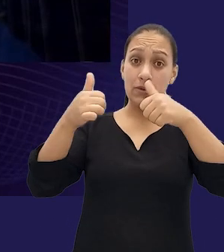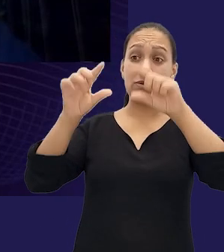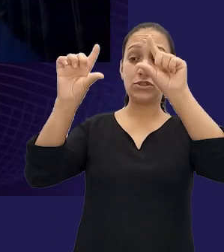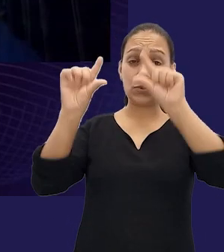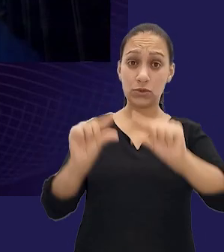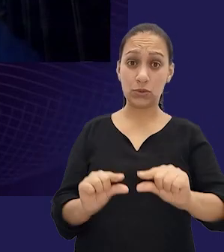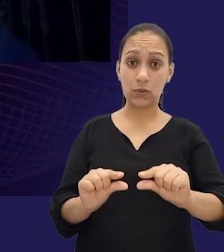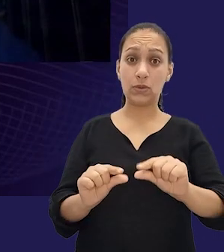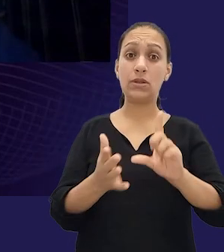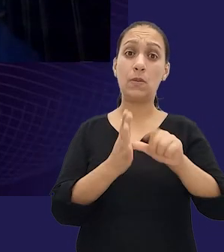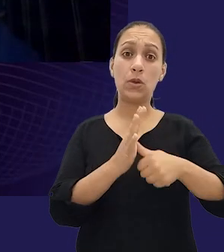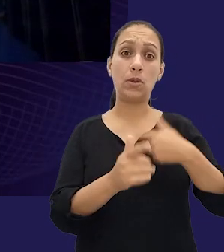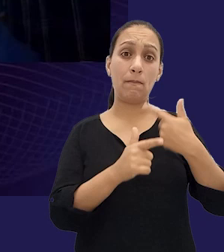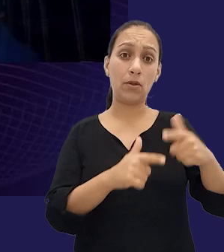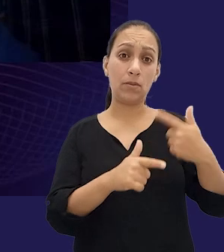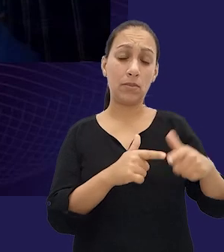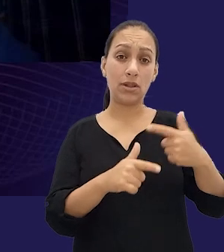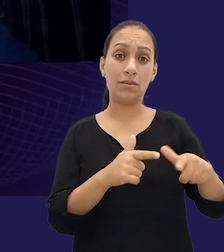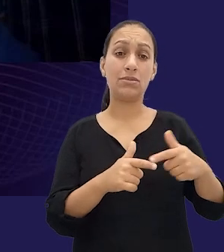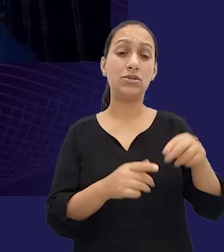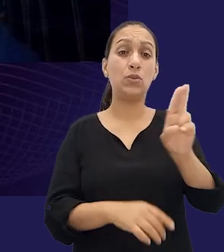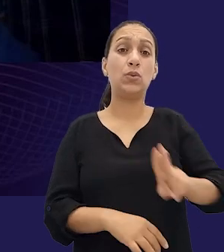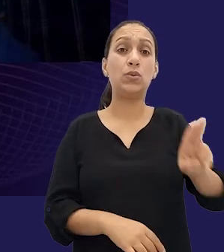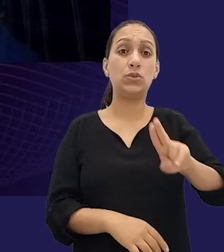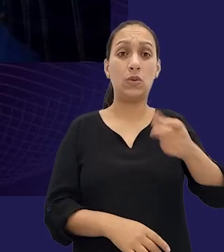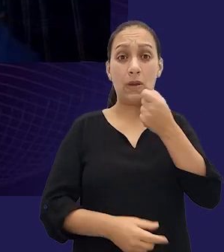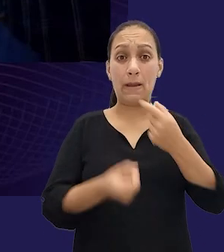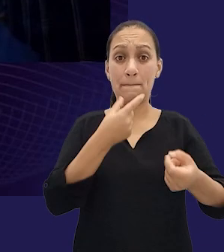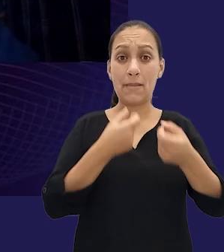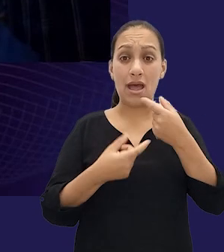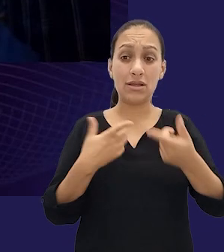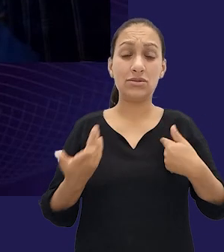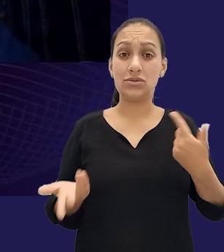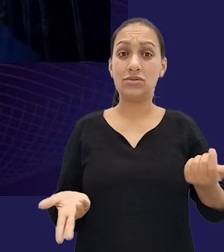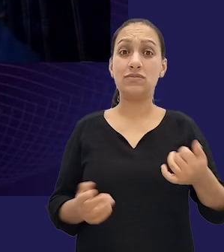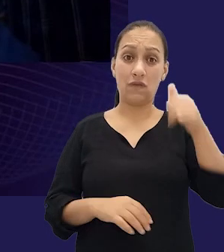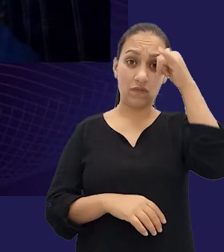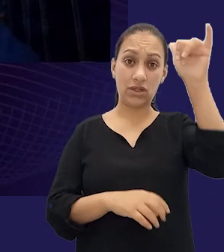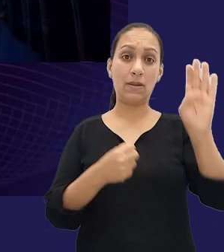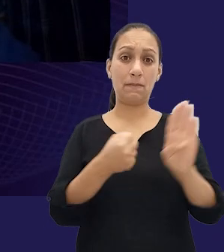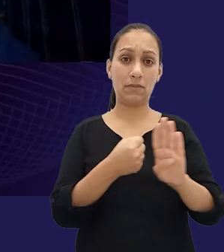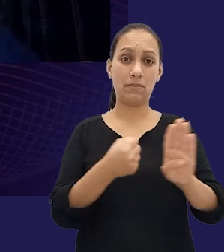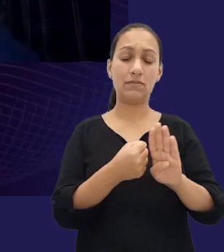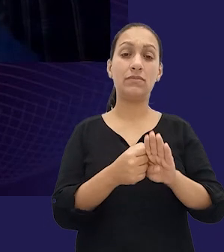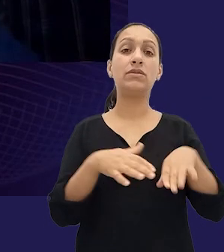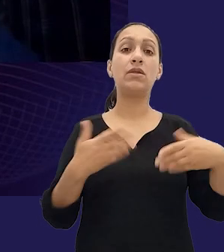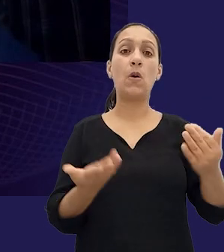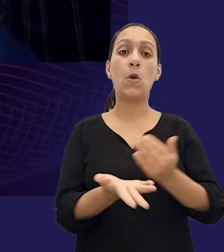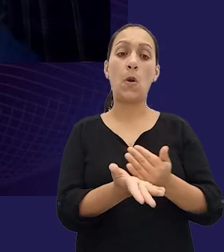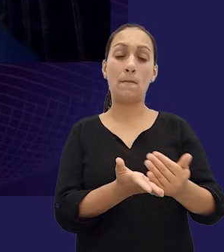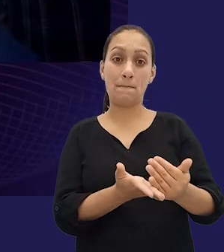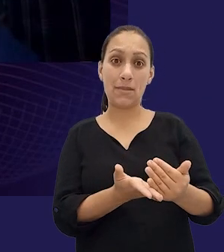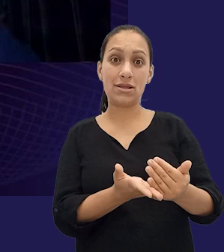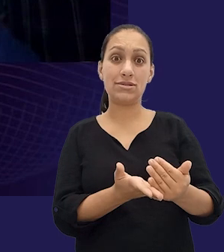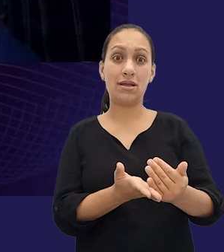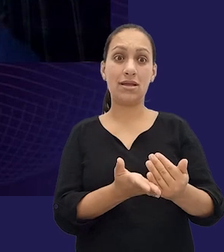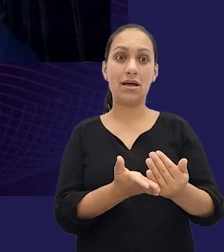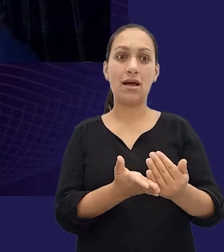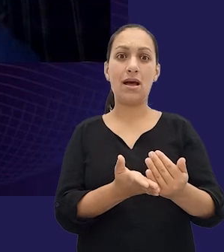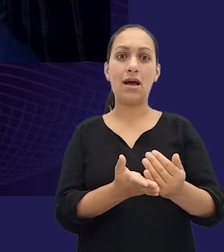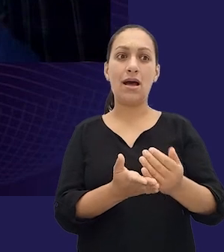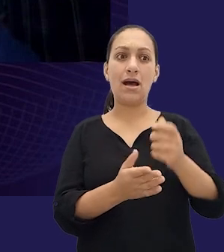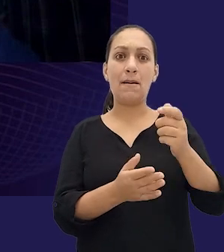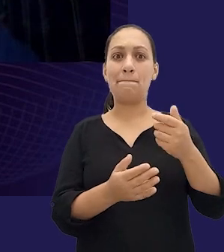problema, né, da questão desse uso desenfreado que está tendo dos antimicrobianos. E aí começa a parar a gente no hospital,